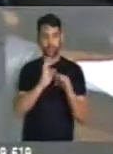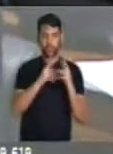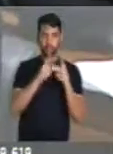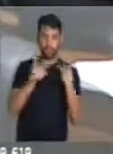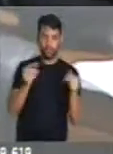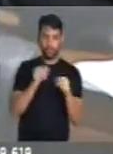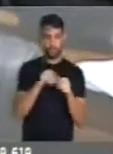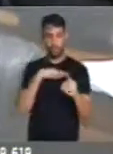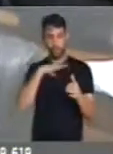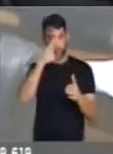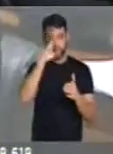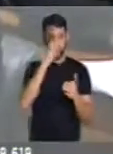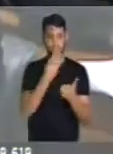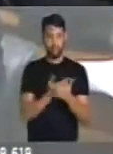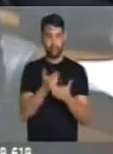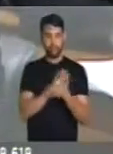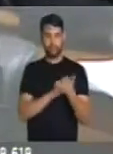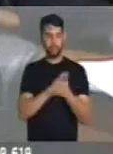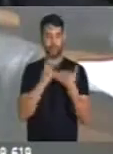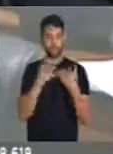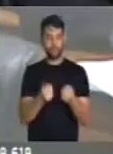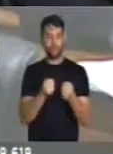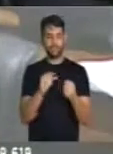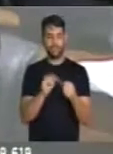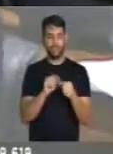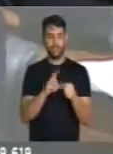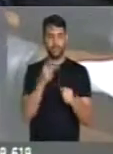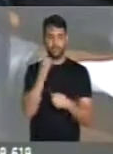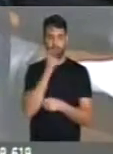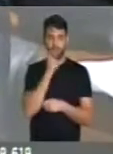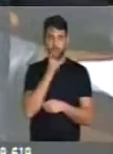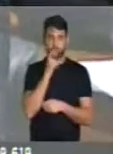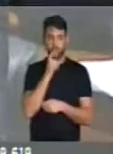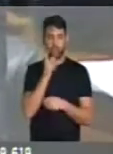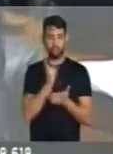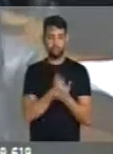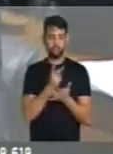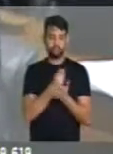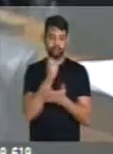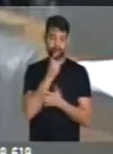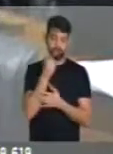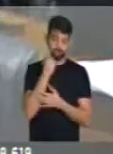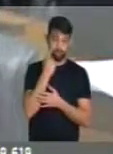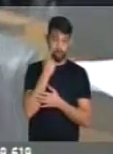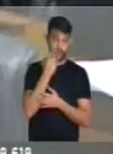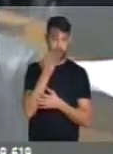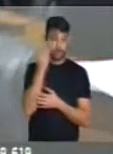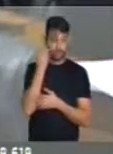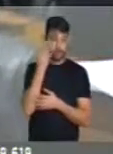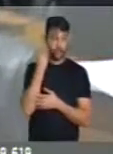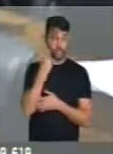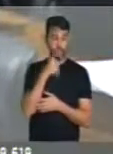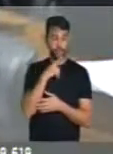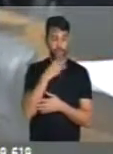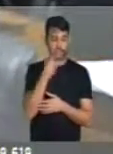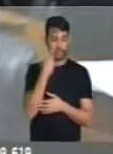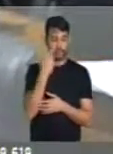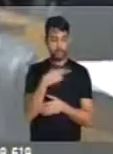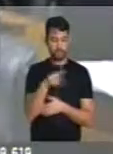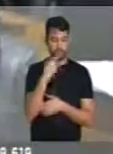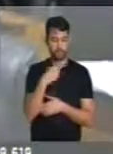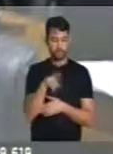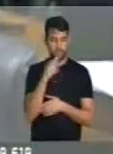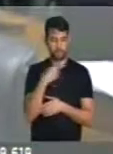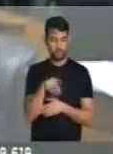inteiro confirmou que não aceita mais a tática da mentira. Olhe que é antiga essa tática de repetir